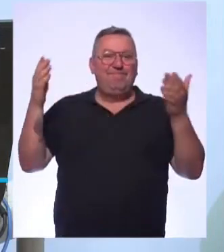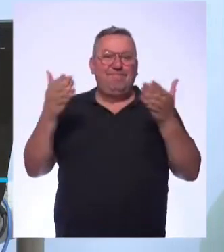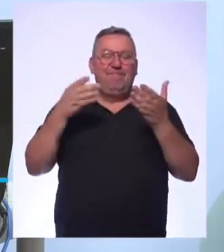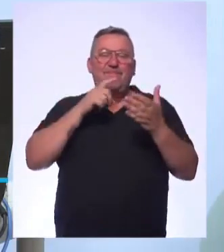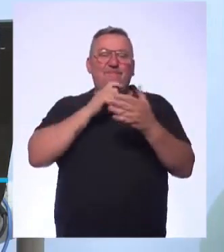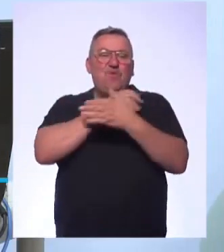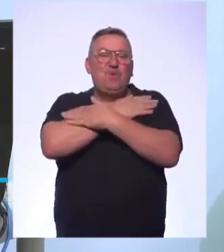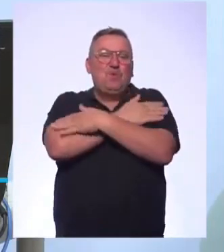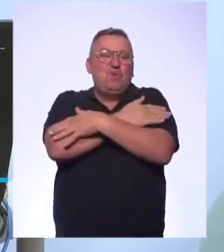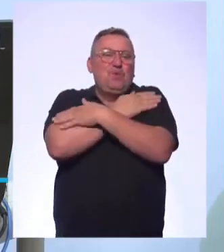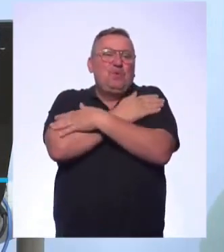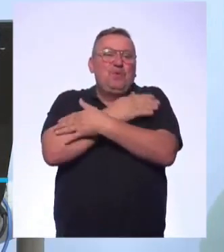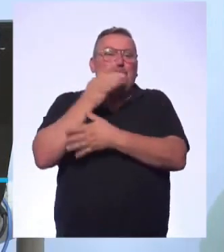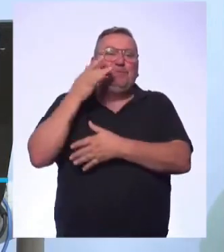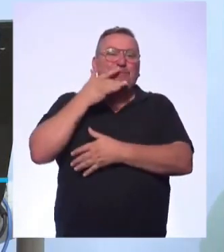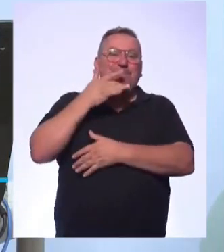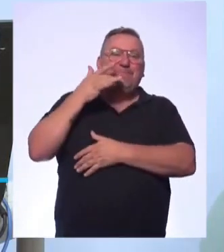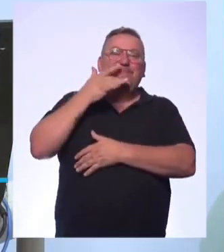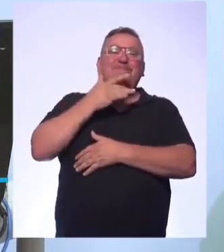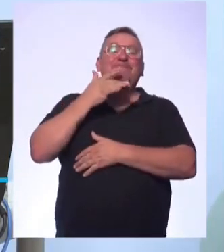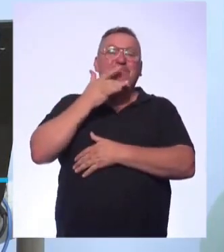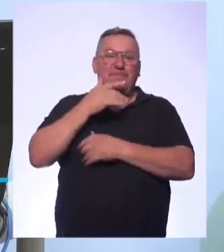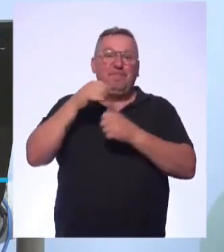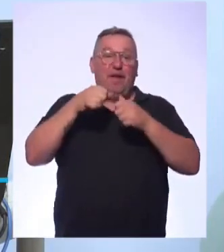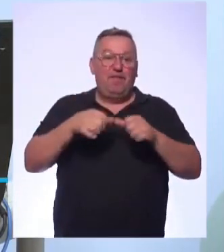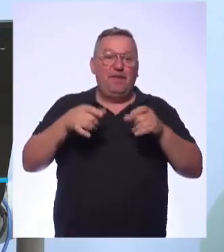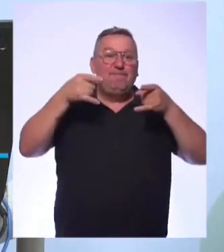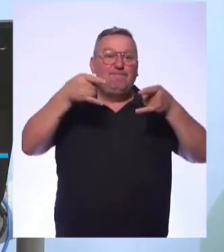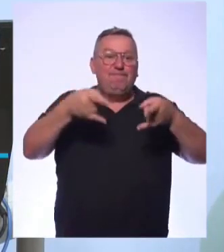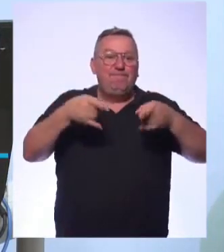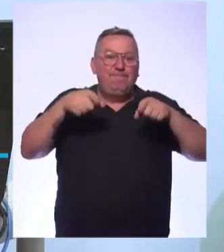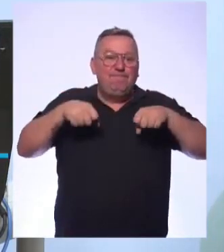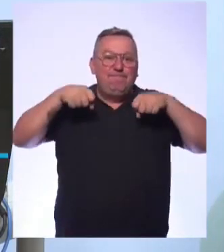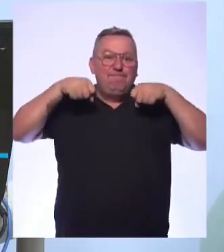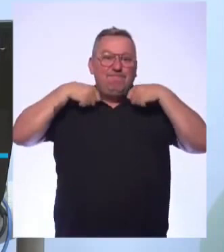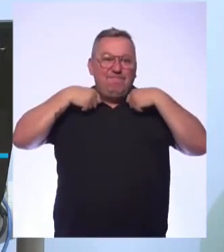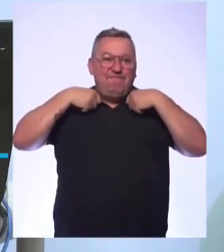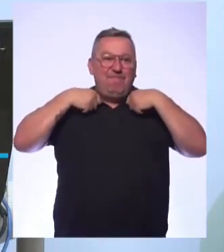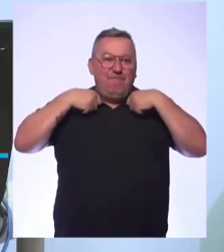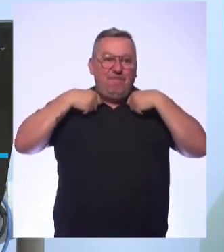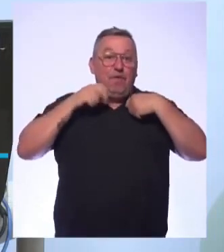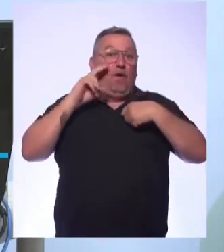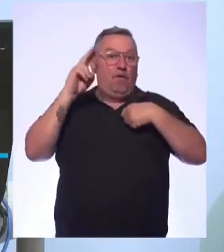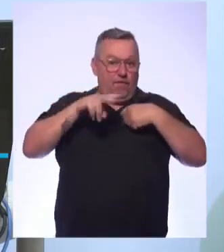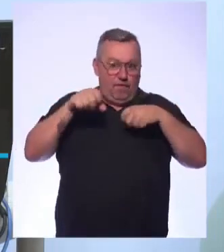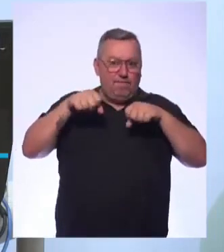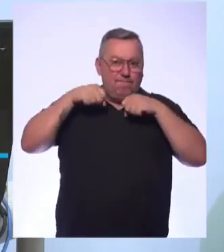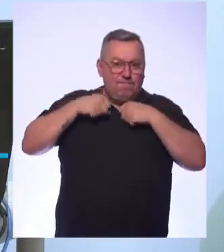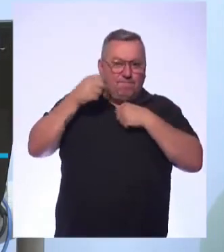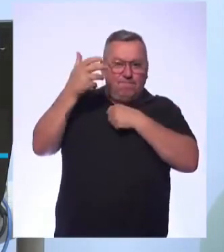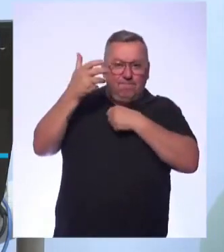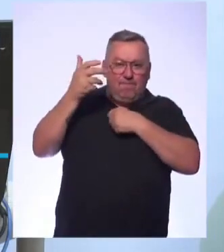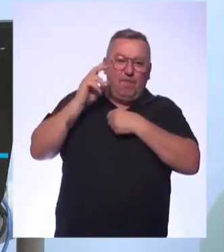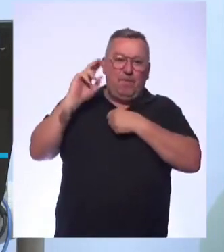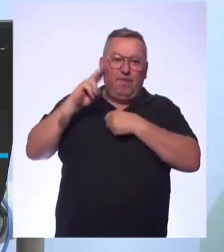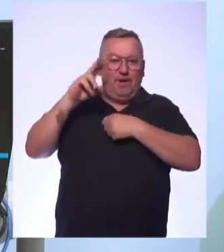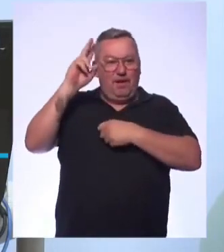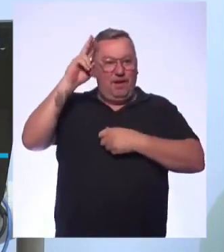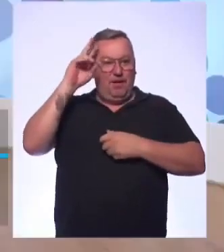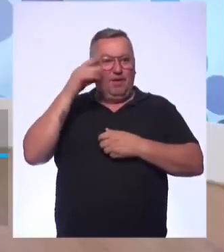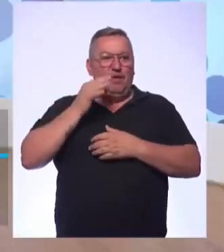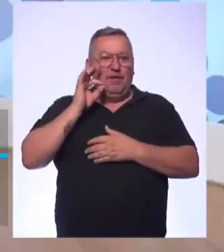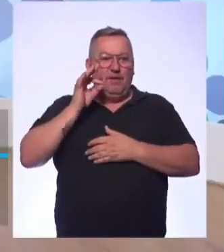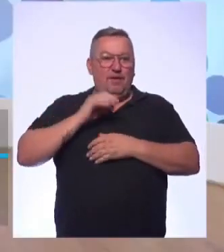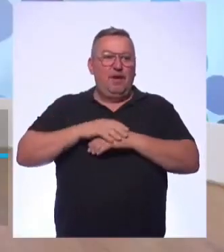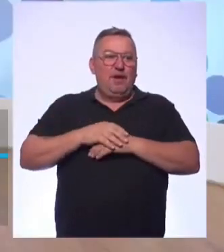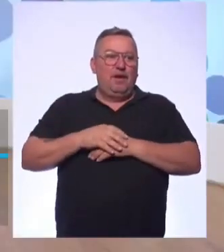friozinho hoje. gostoso, né, Andréia? Gostoso Pois para é. ficar na cama. Acompanha nem que seja da cama aí, gente, hein? Vamos lembrar do nosso café? Isso.